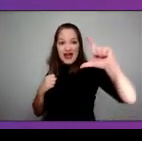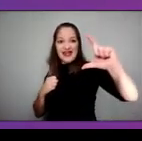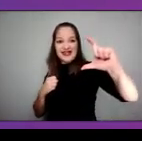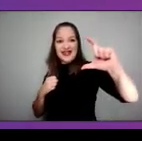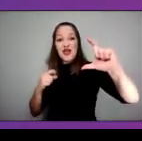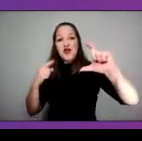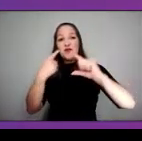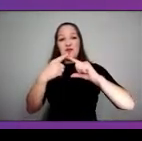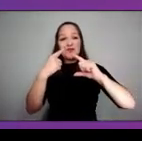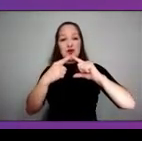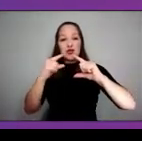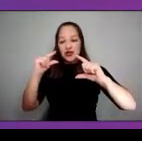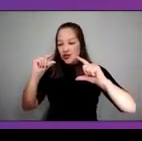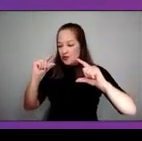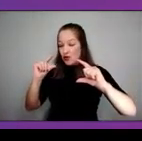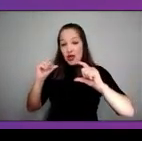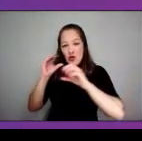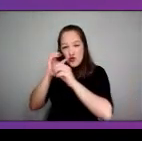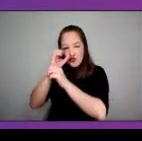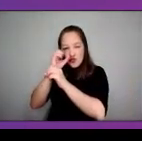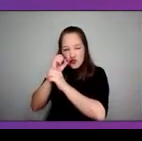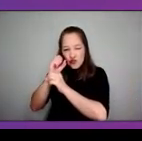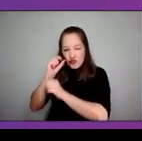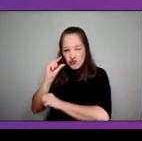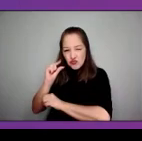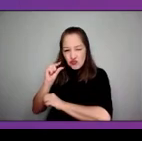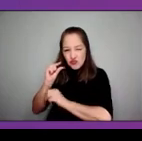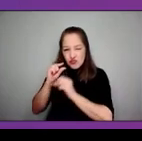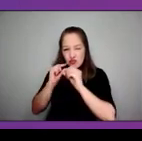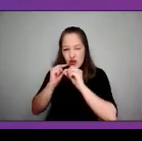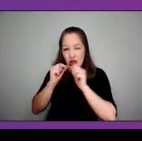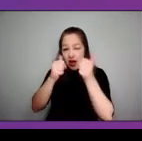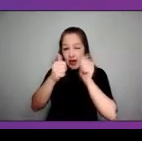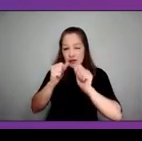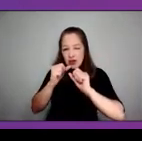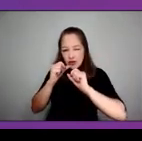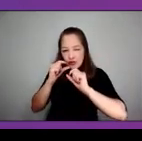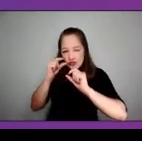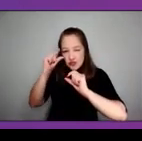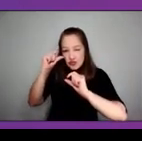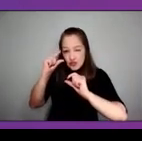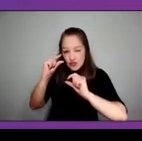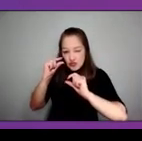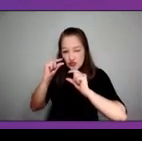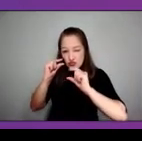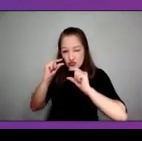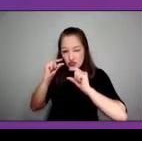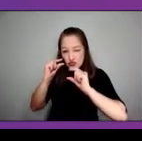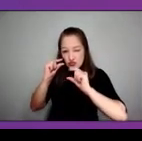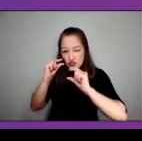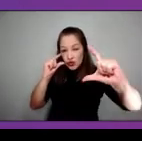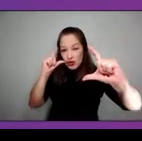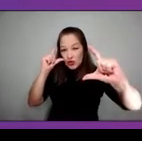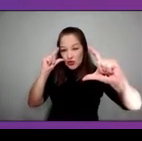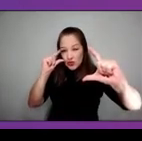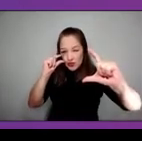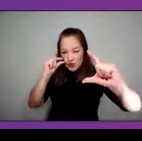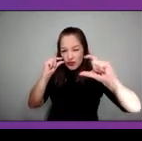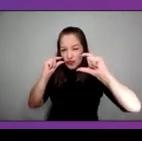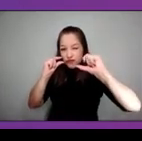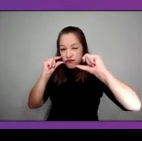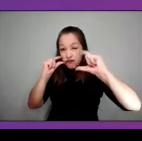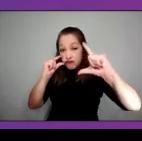feixe de luz que atravessa o ponto mais precisa a imagem então foi um pouco esse jogo de Eu Não Preciso de muito para ter